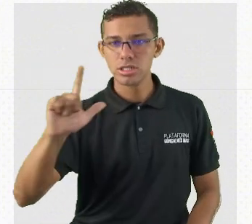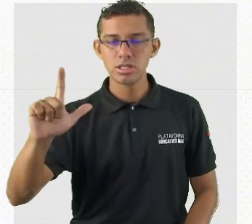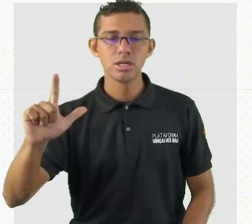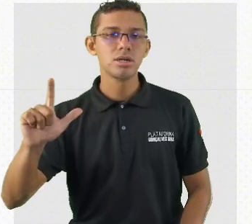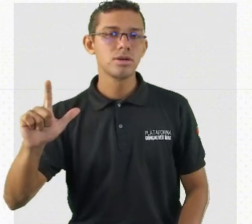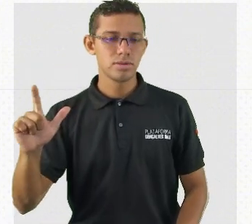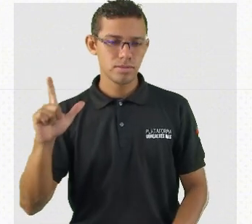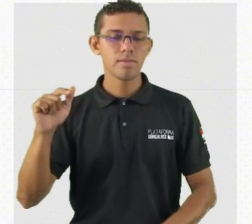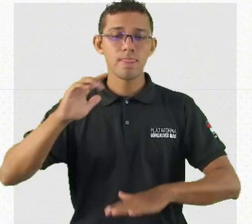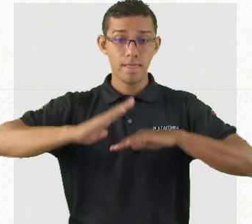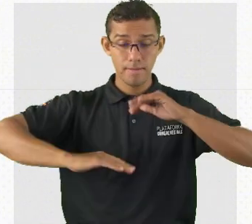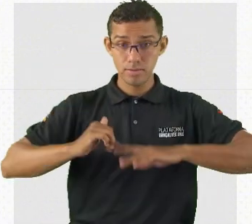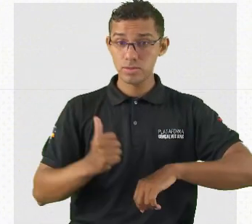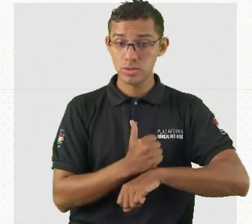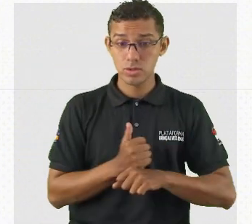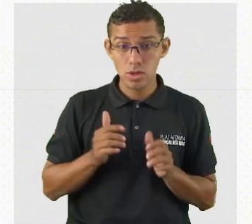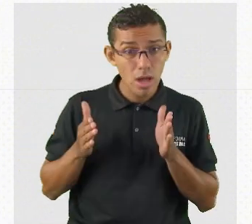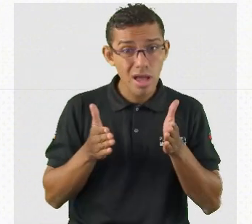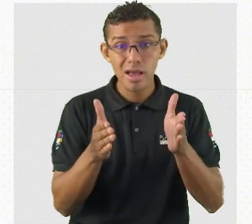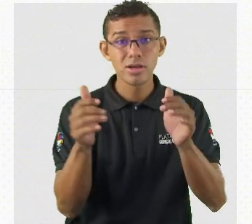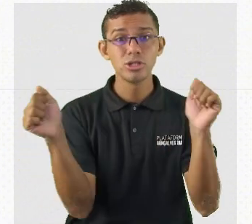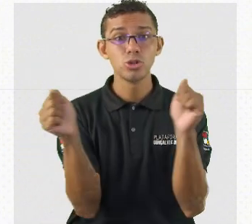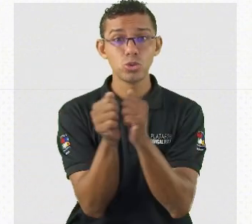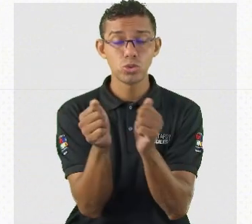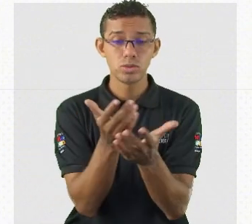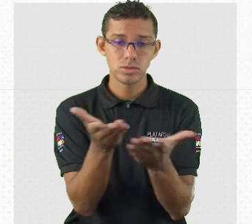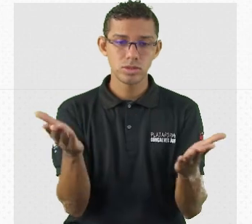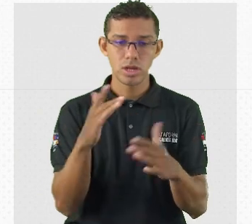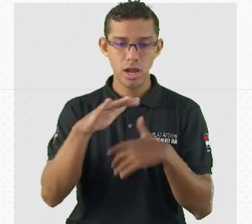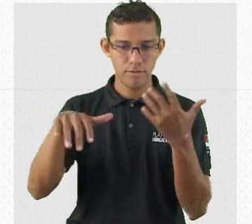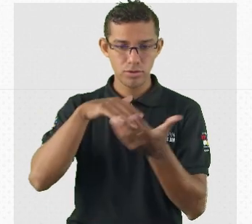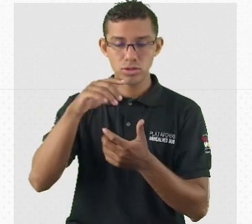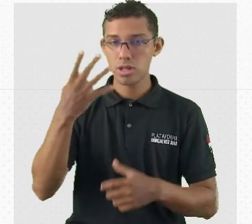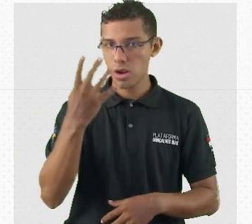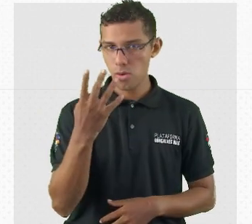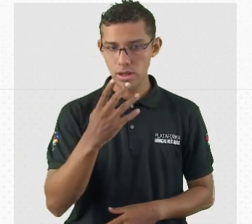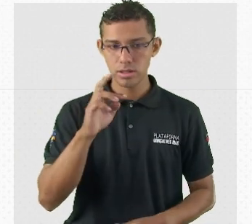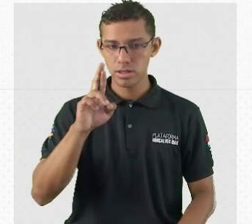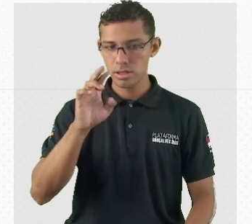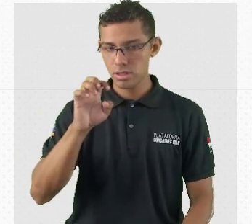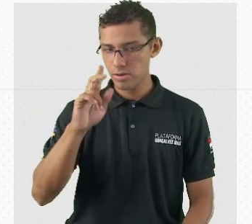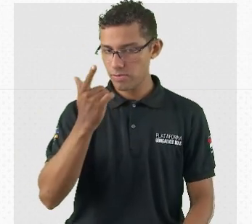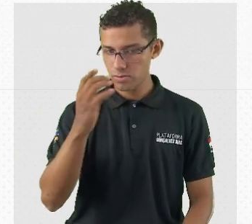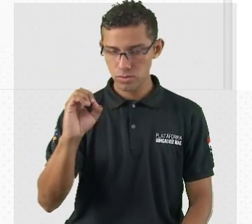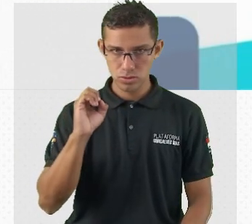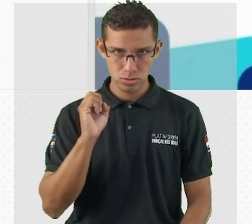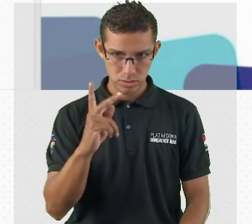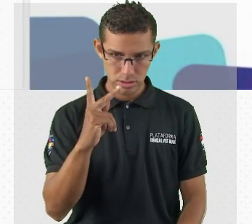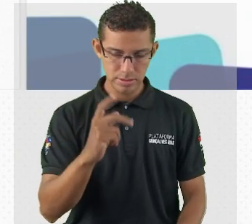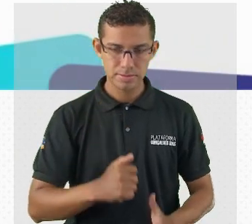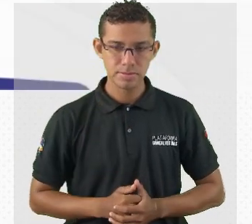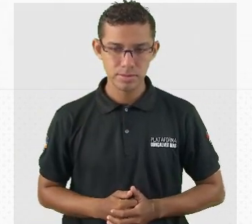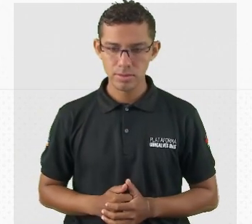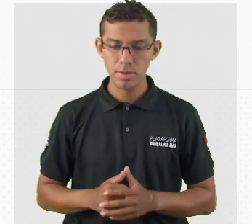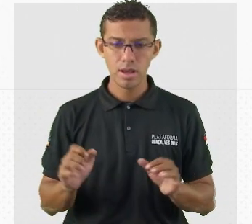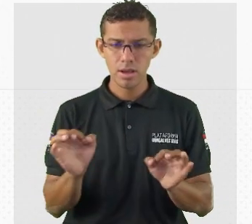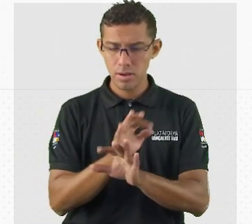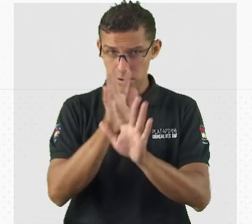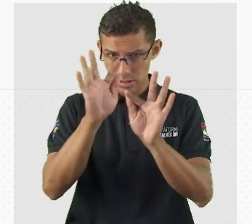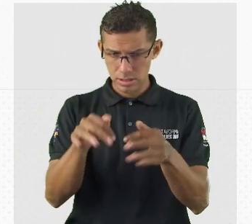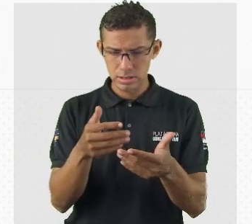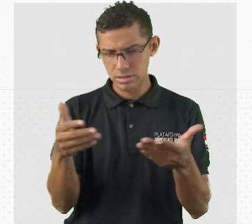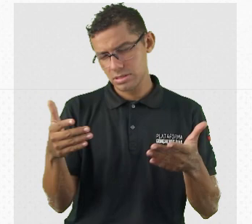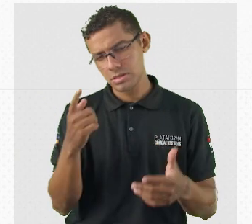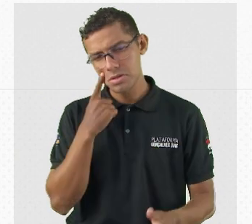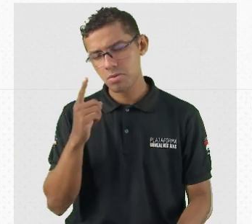funções e profissões que caminham juntamente com a evolução da quarta revolução. Beleza? Então, para a gente fechar com chave de